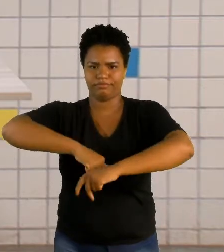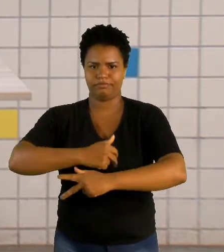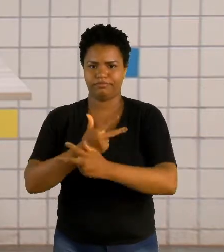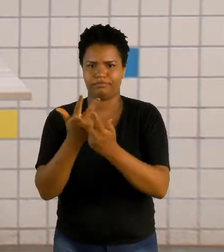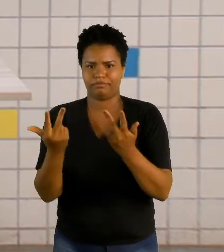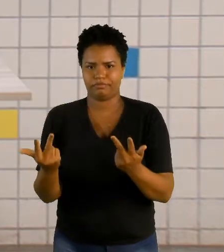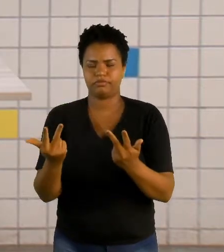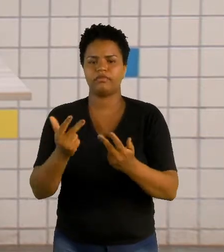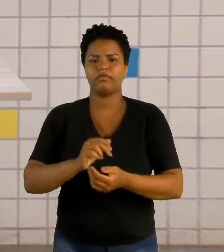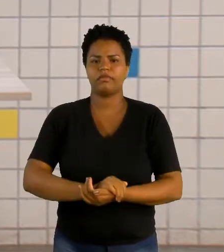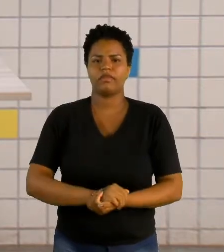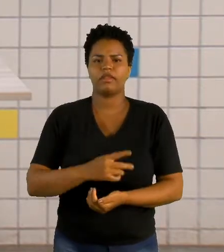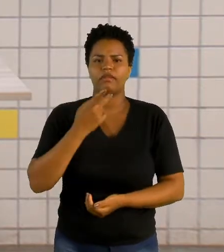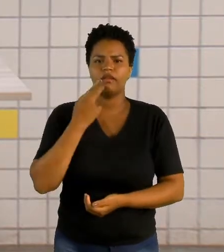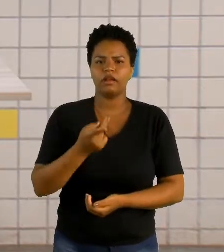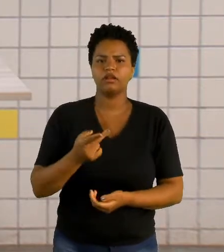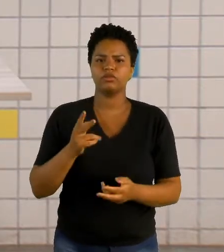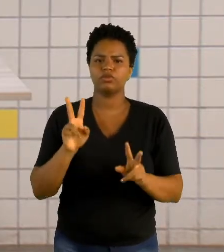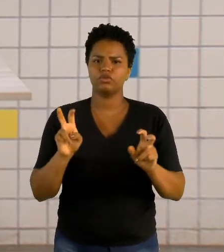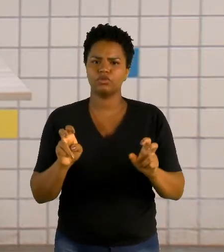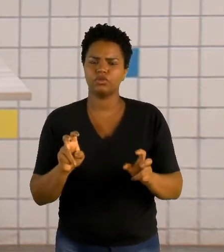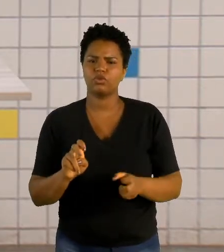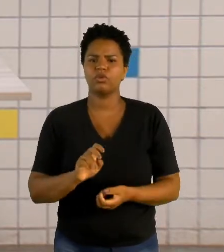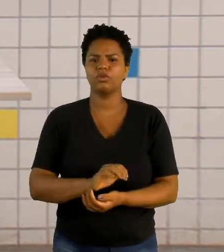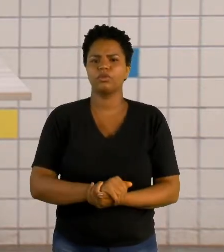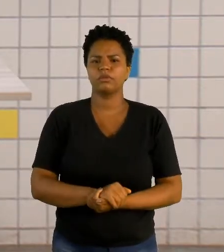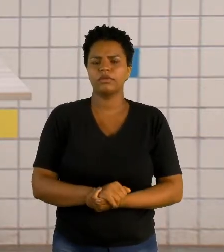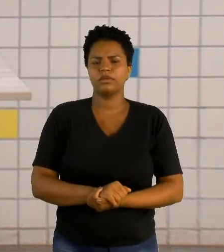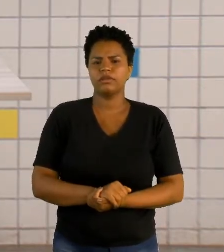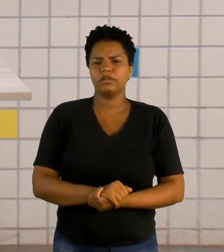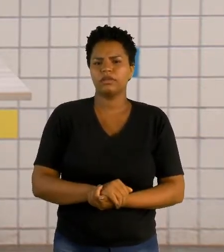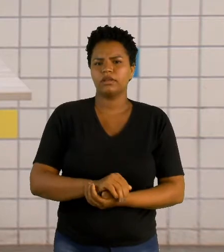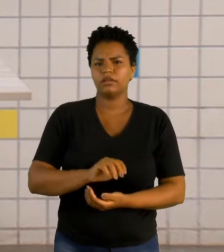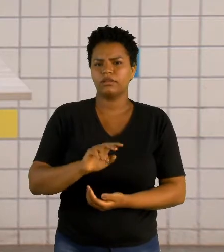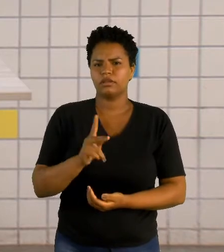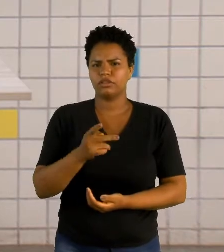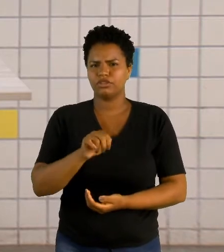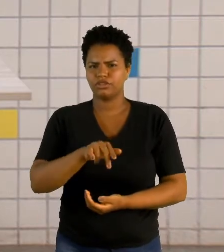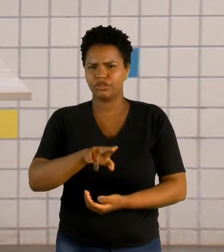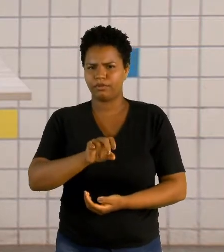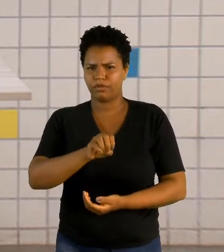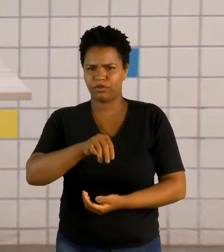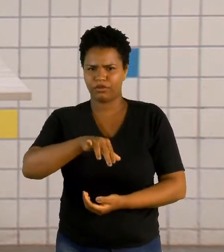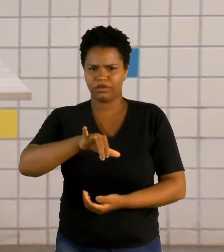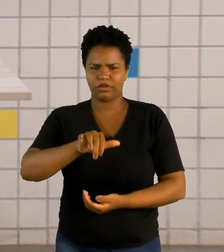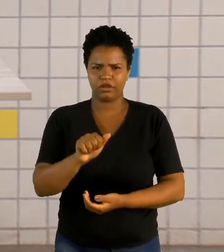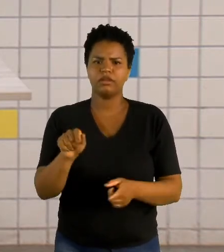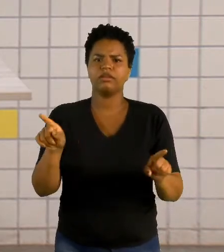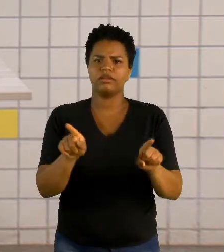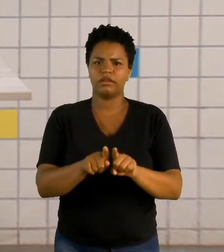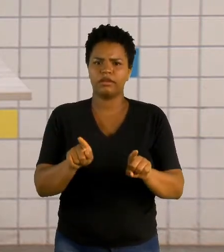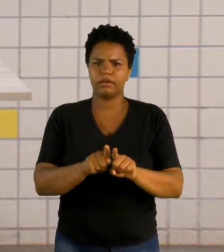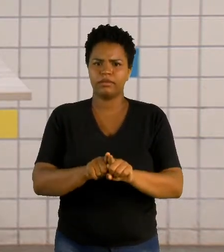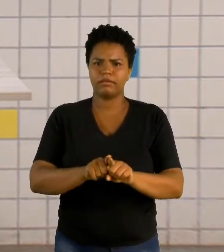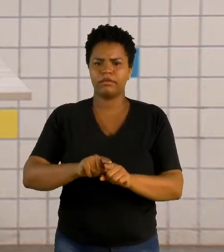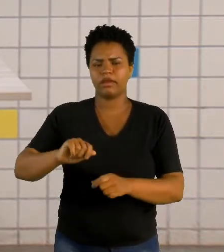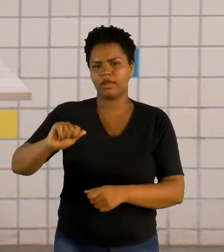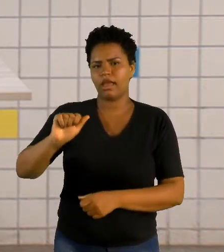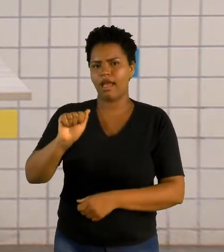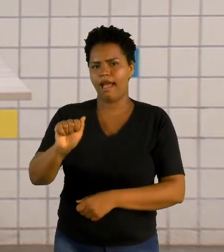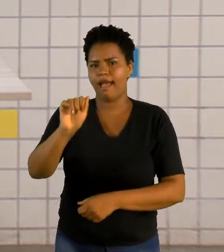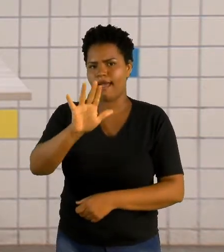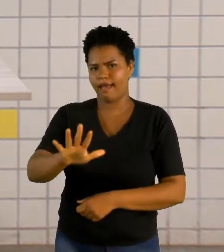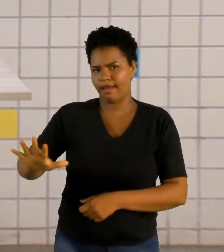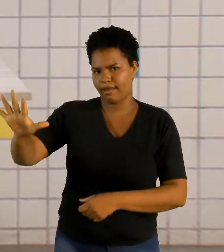minoria, tentando entender sobre elas. Vimos também sobre a questão da Ásia, foram